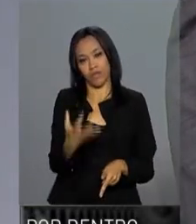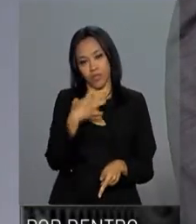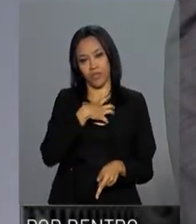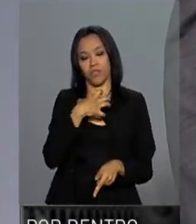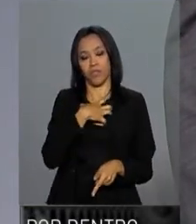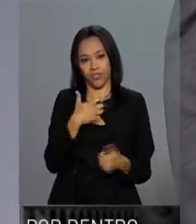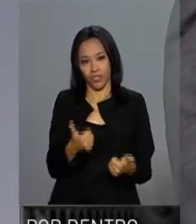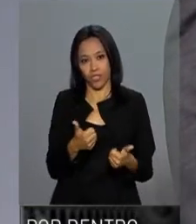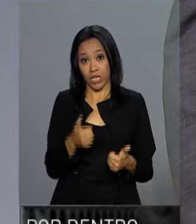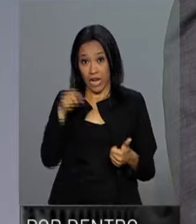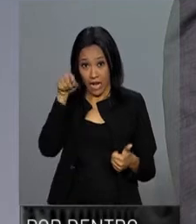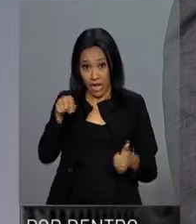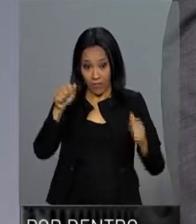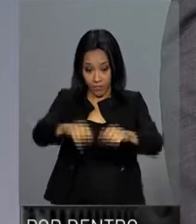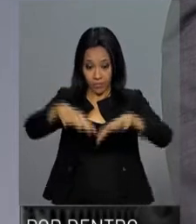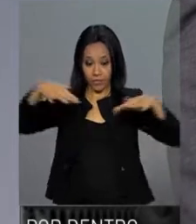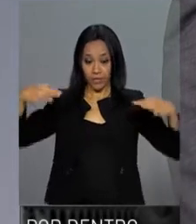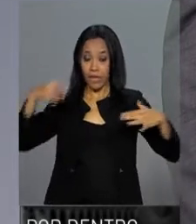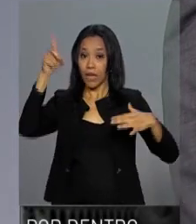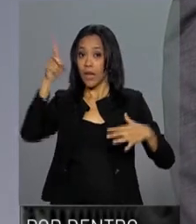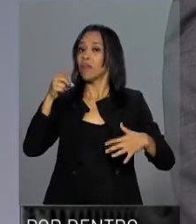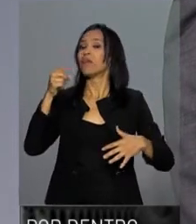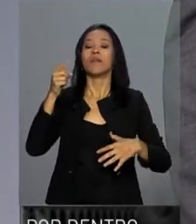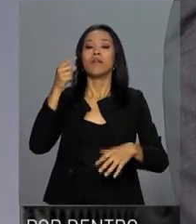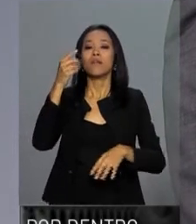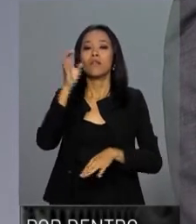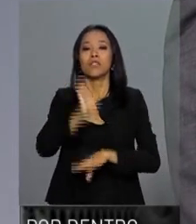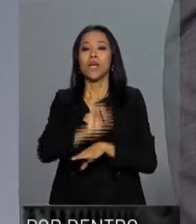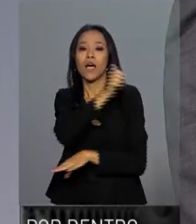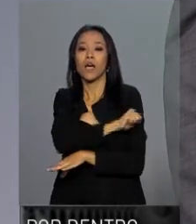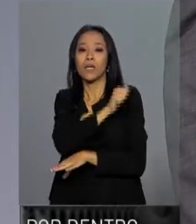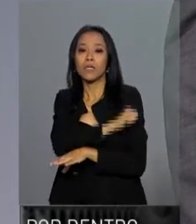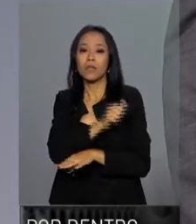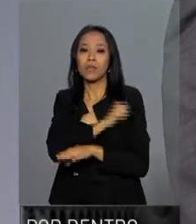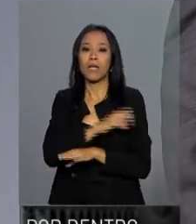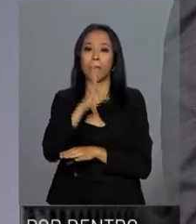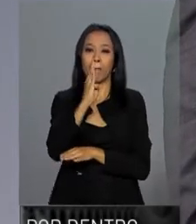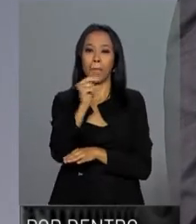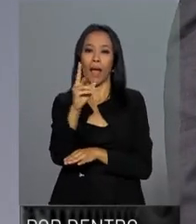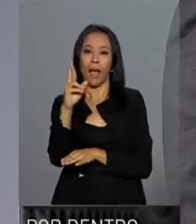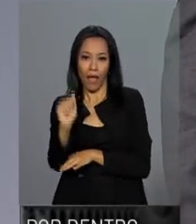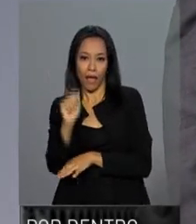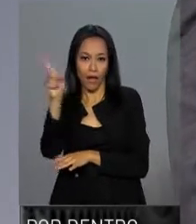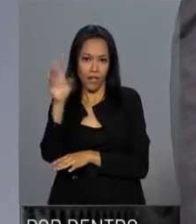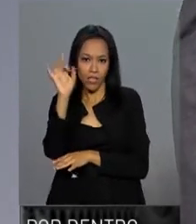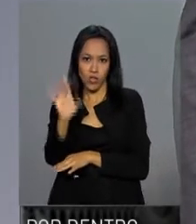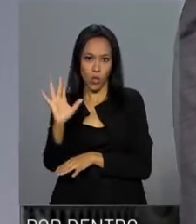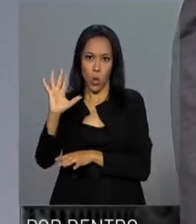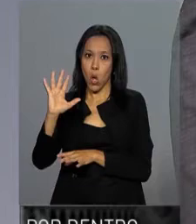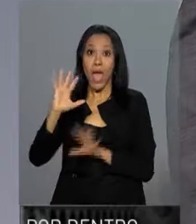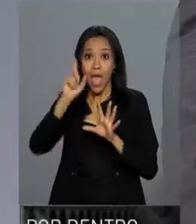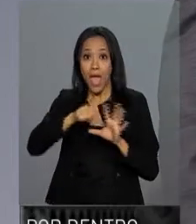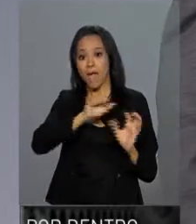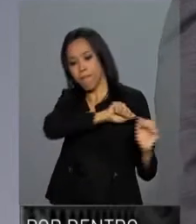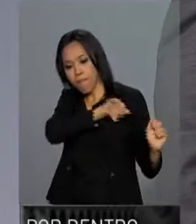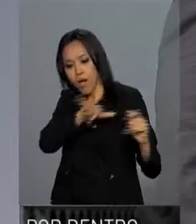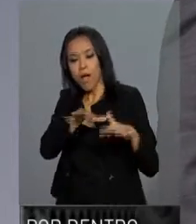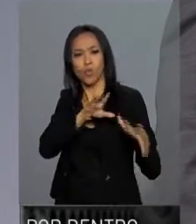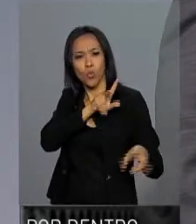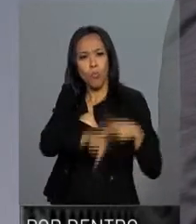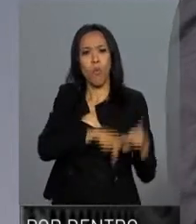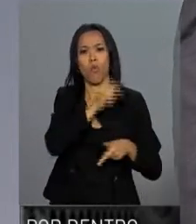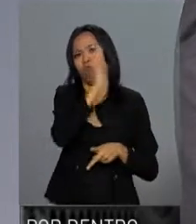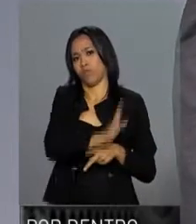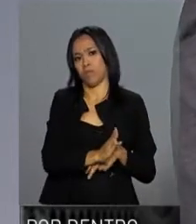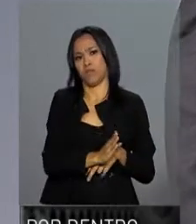parque olímpico da barra da tijuca por exemplo não tem que ser um parque olímpico de mega evento tem que ser o parque olímpico do povo brasileiro tem que ser o